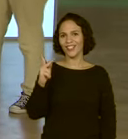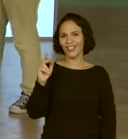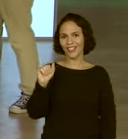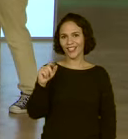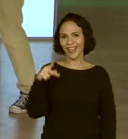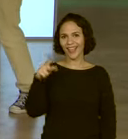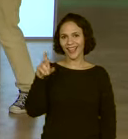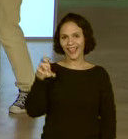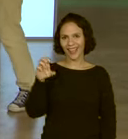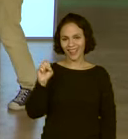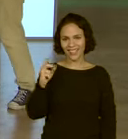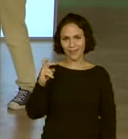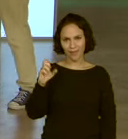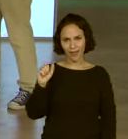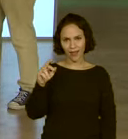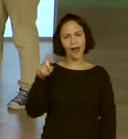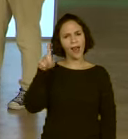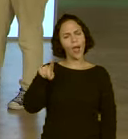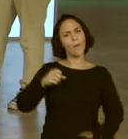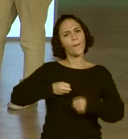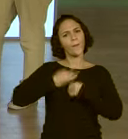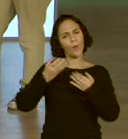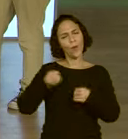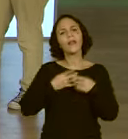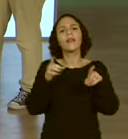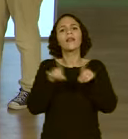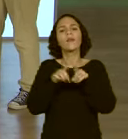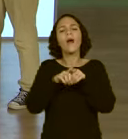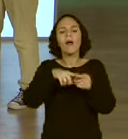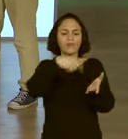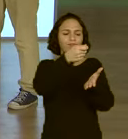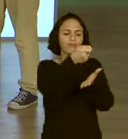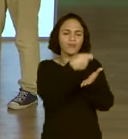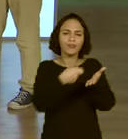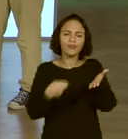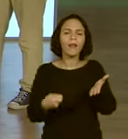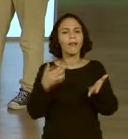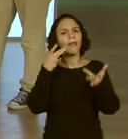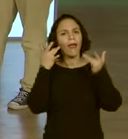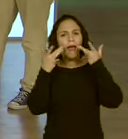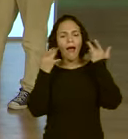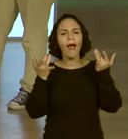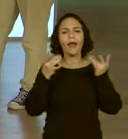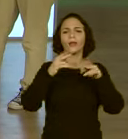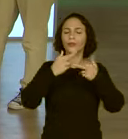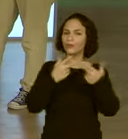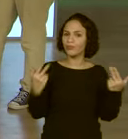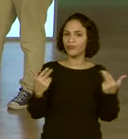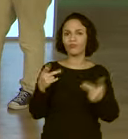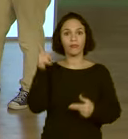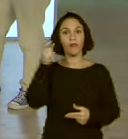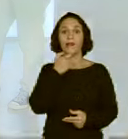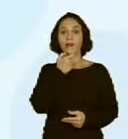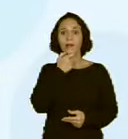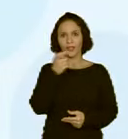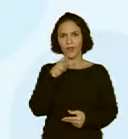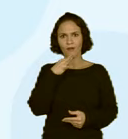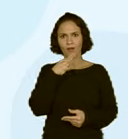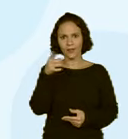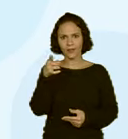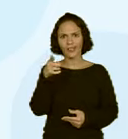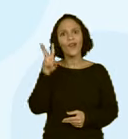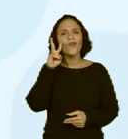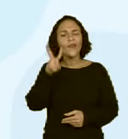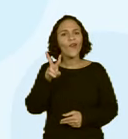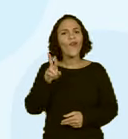leu ou assistiu Romeu e Julieta, Sim. né? Que é uma das obras mais famosas dele, diz que nós somos